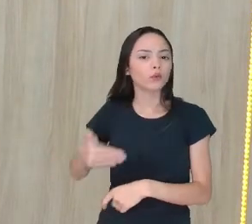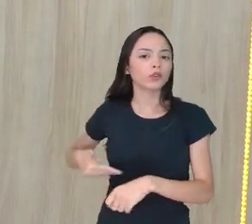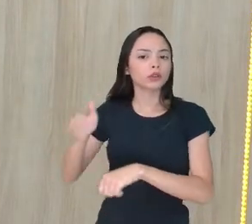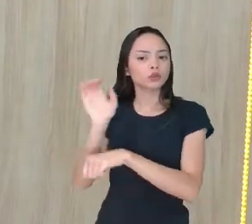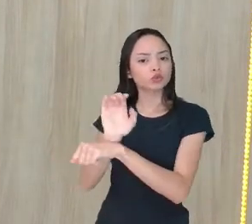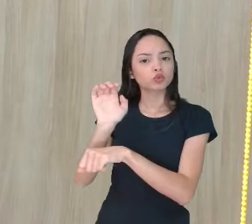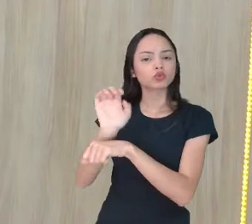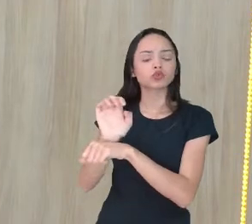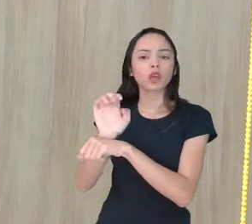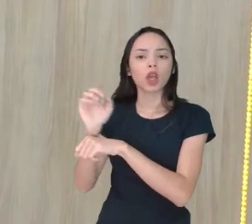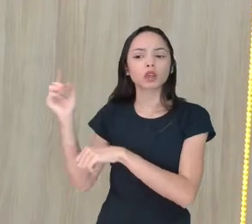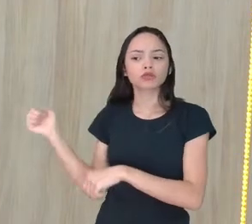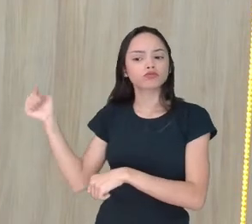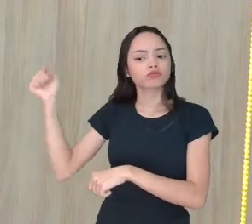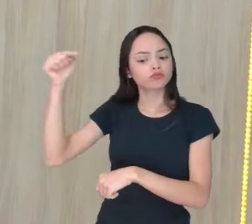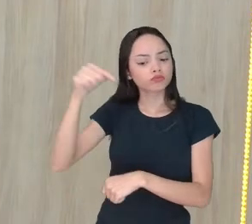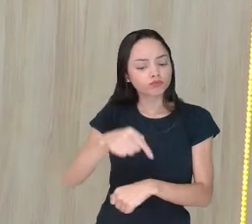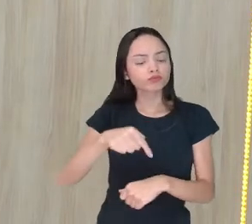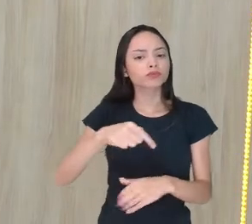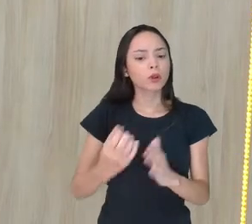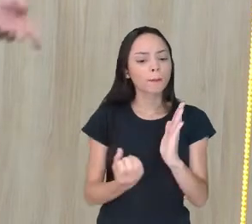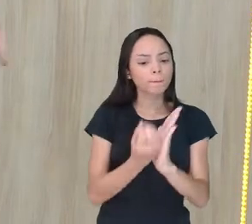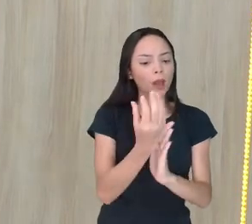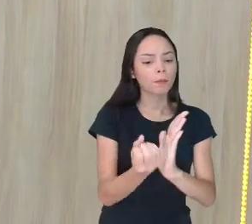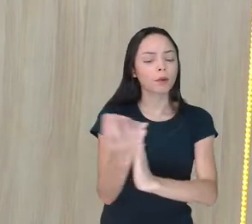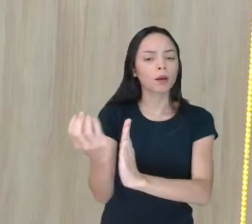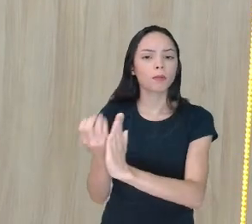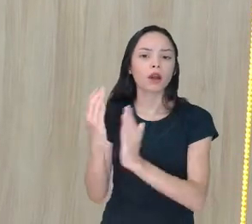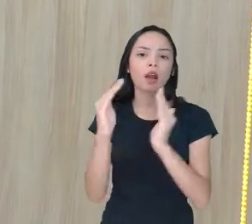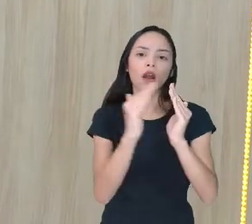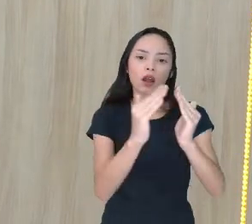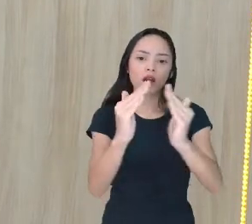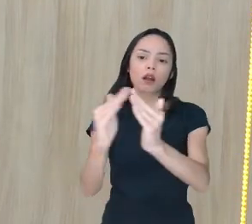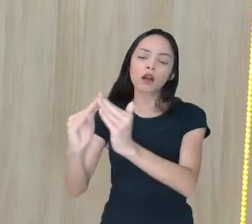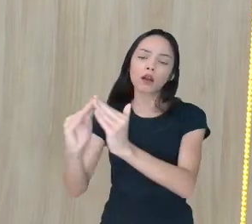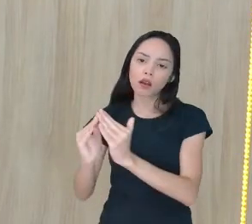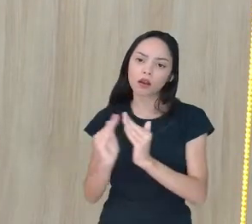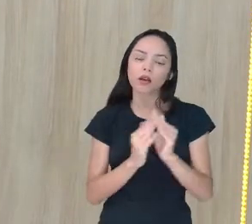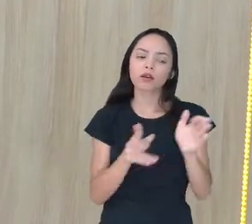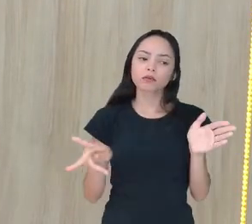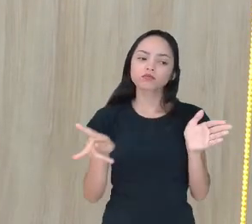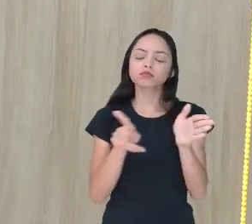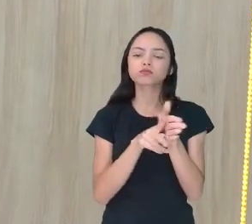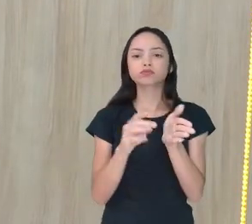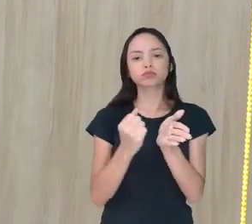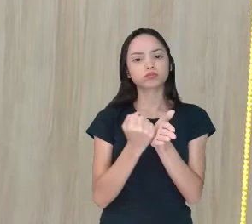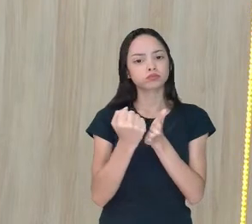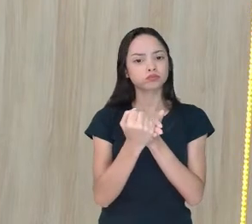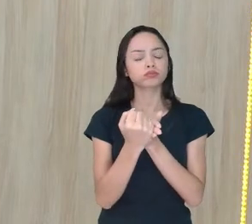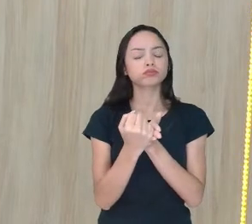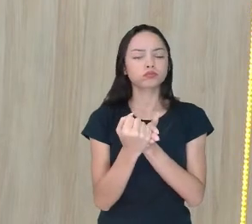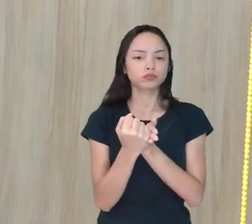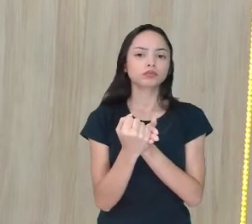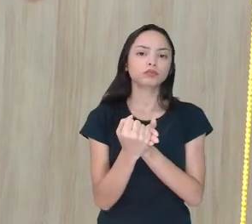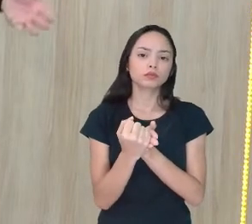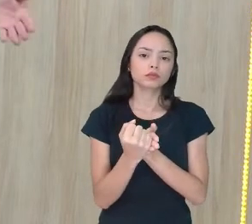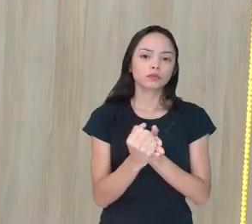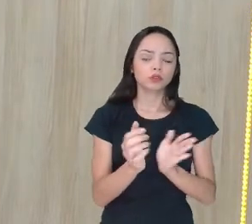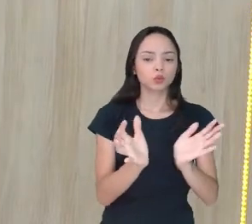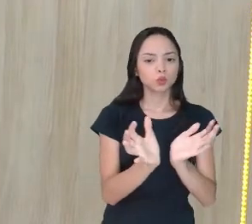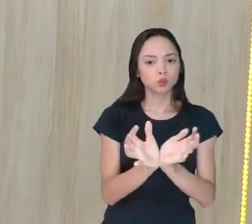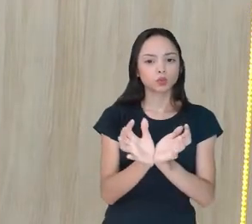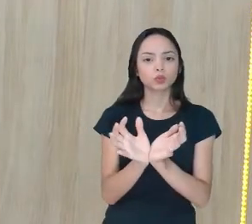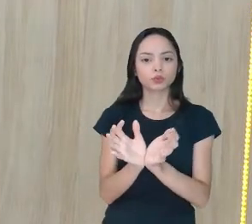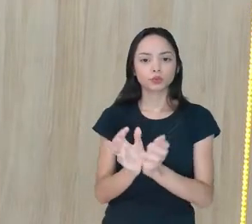ali, construindo, né, casas populares para a população, né, para aquele grupo, né, casas populares